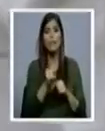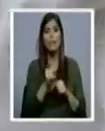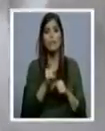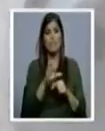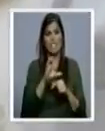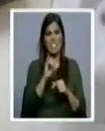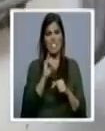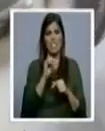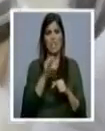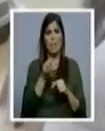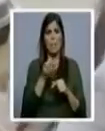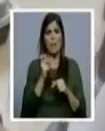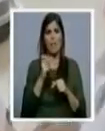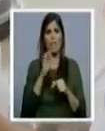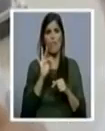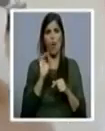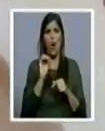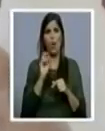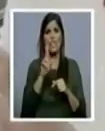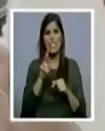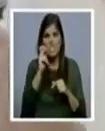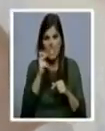a ciprofloxacina.